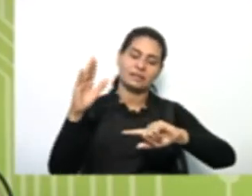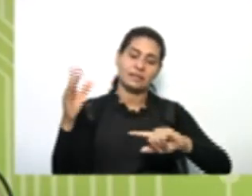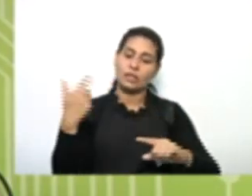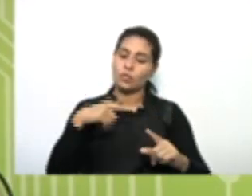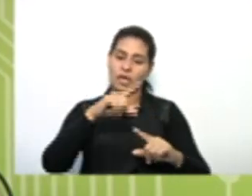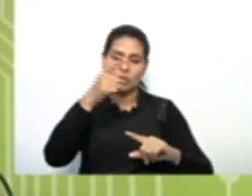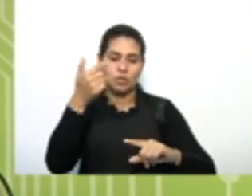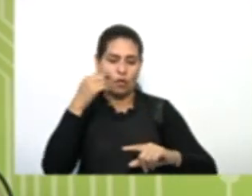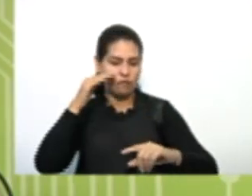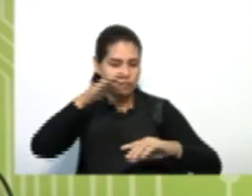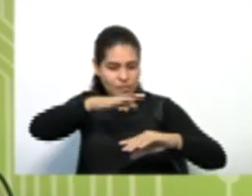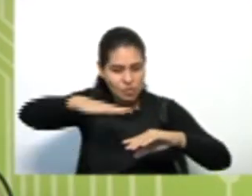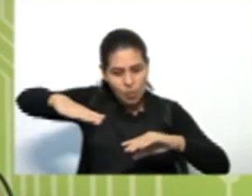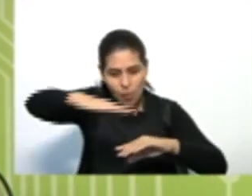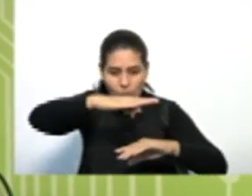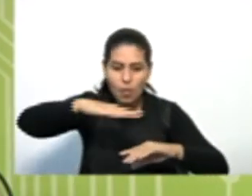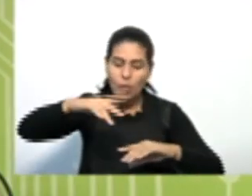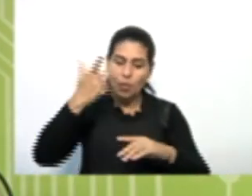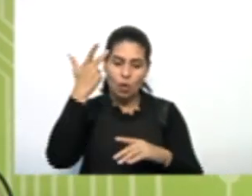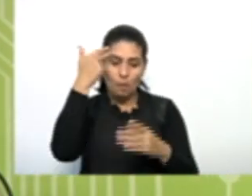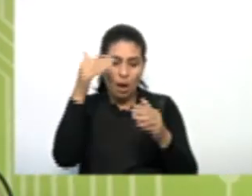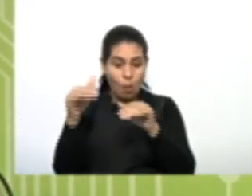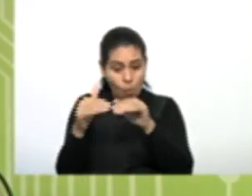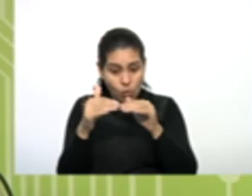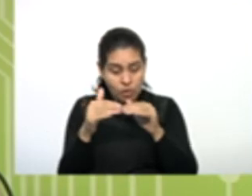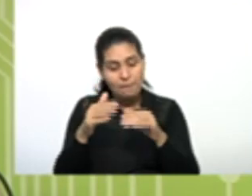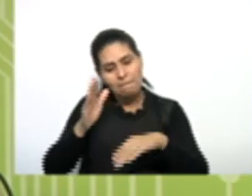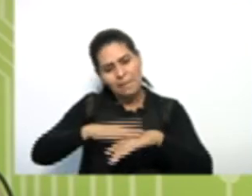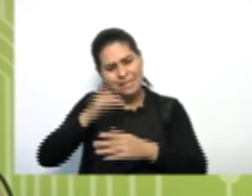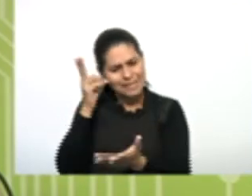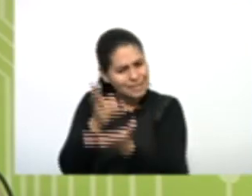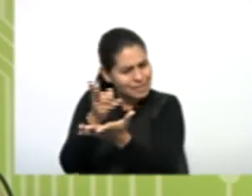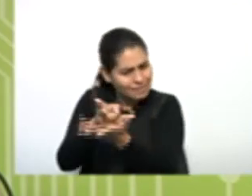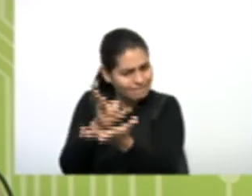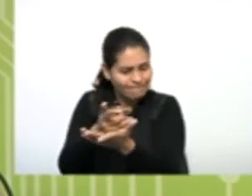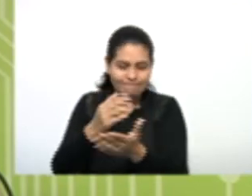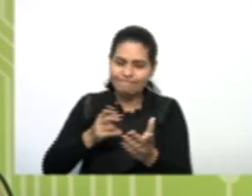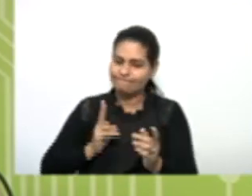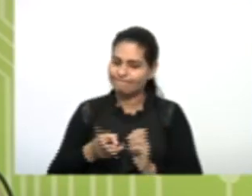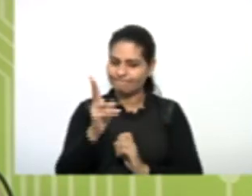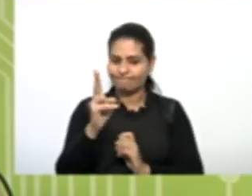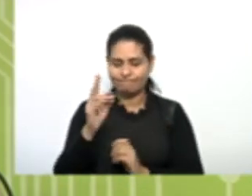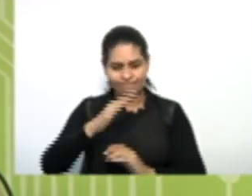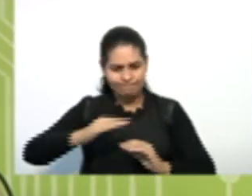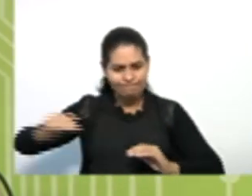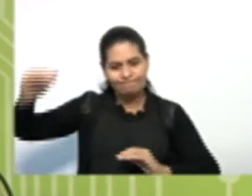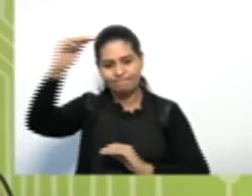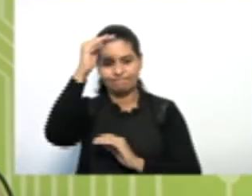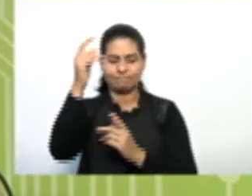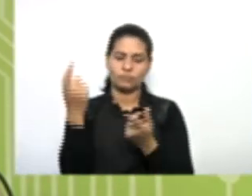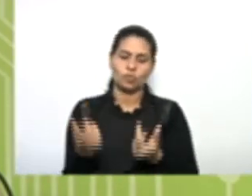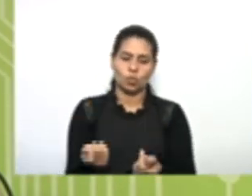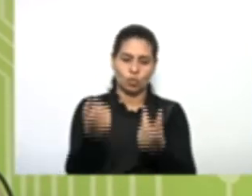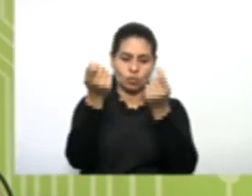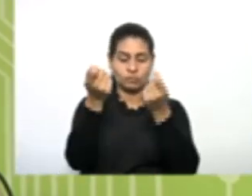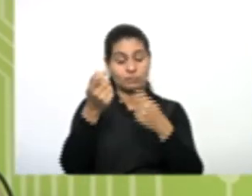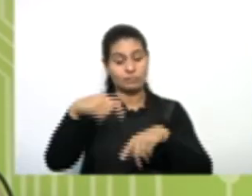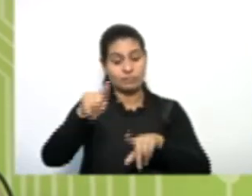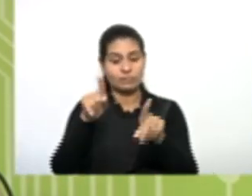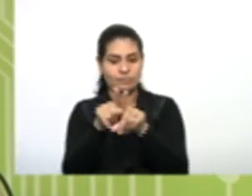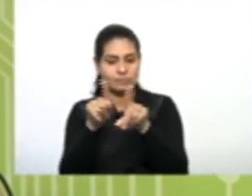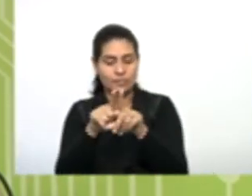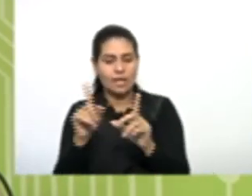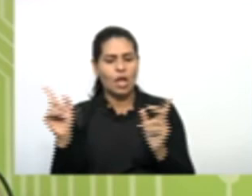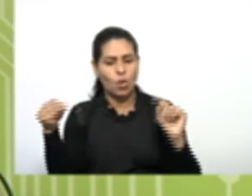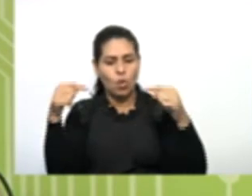não só numa situação única, mas também constantemente elevar para o seu potencial todo o lucro, e nós entendemos